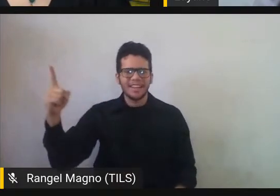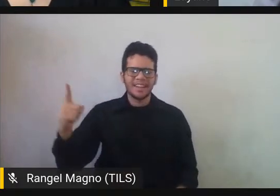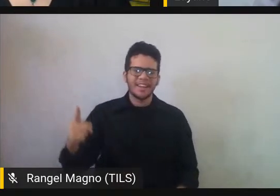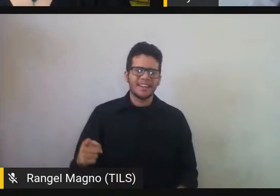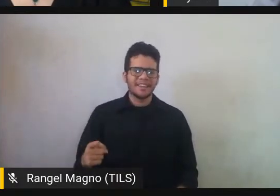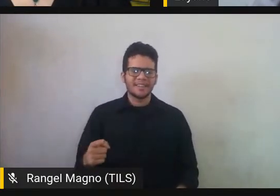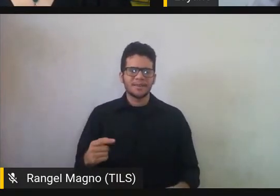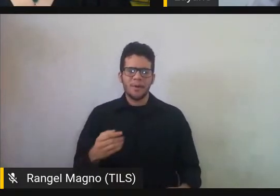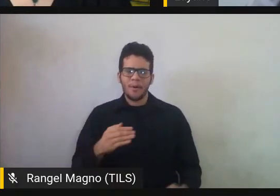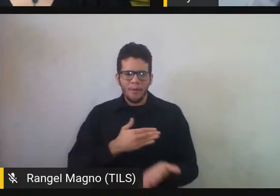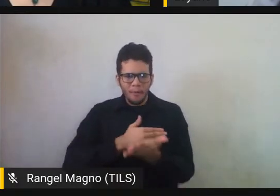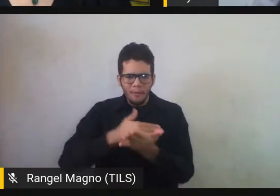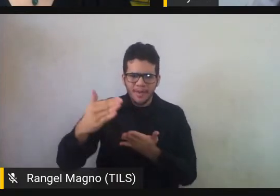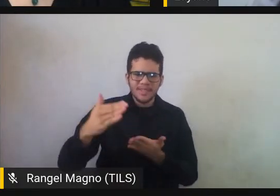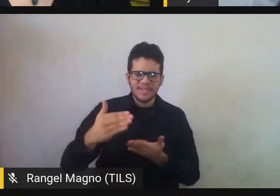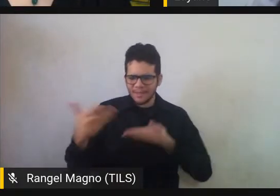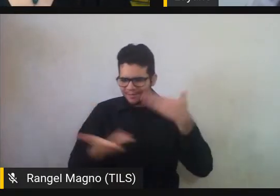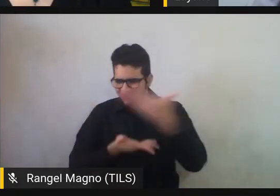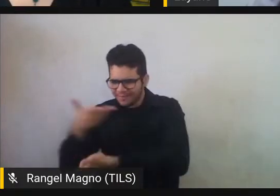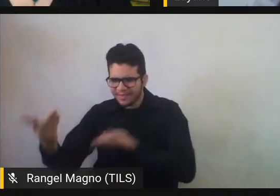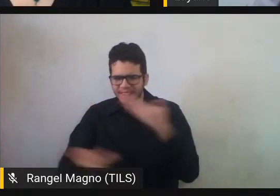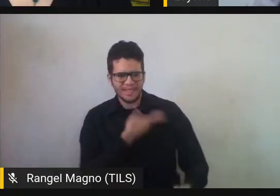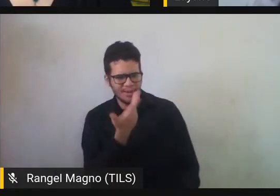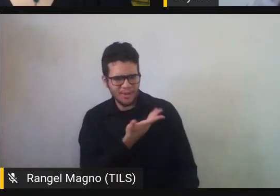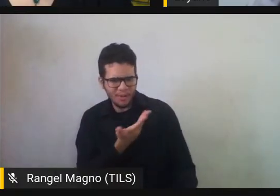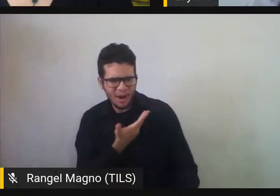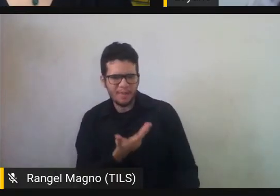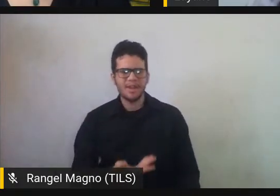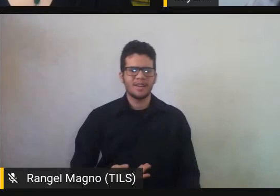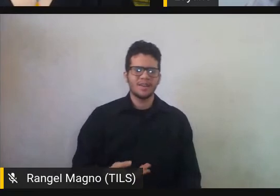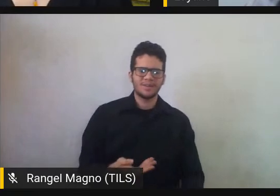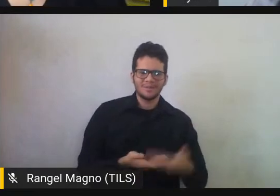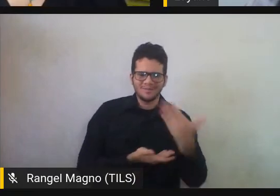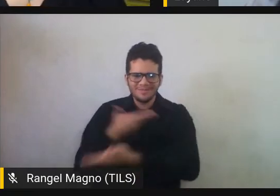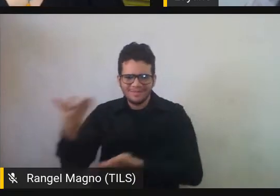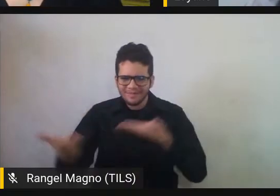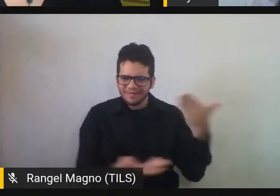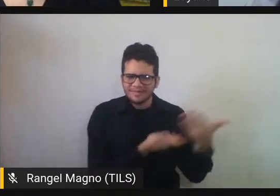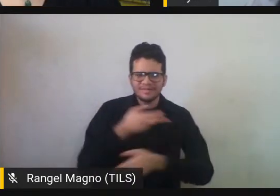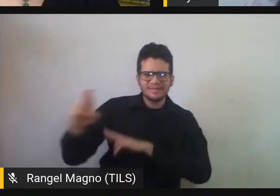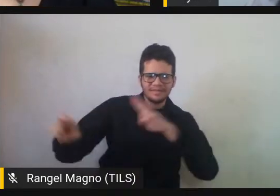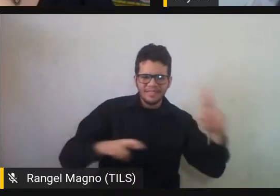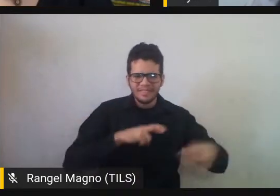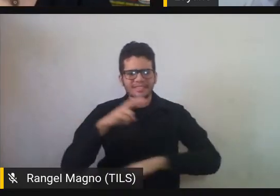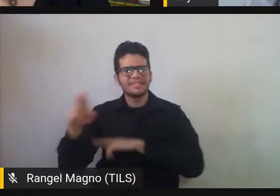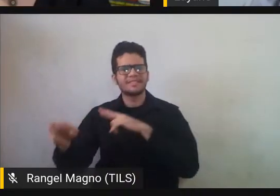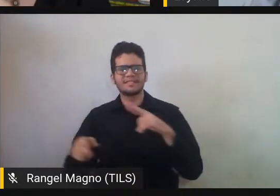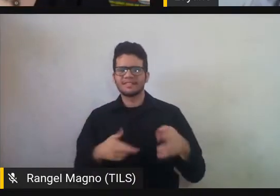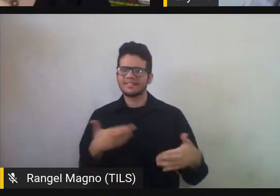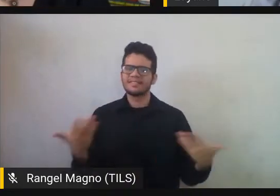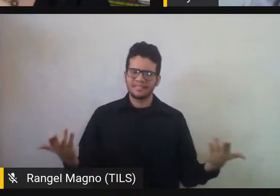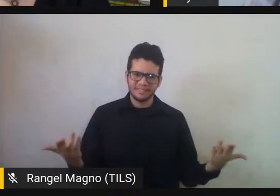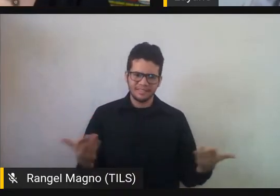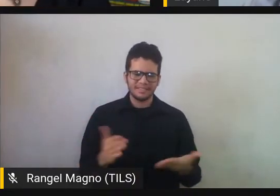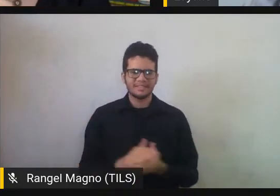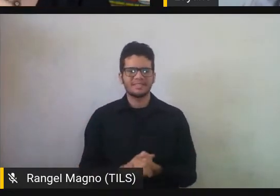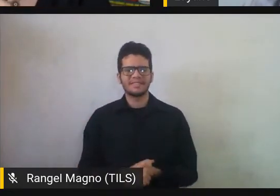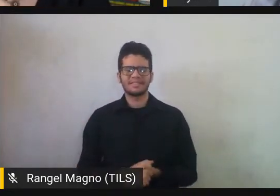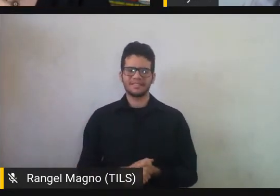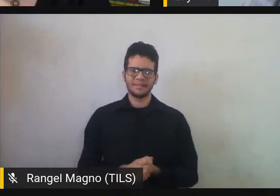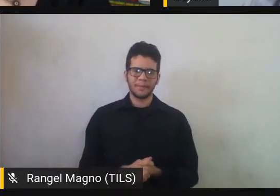partir da interlocução com os nossos colegas e que a gente já possa dizer outras coisas e é assim